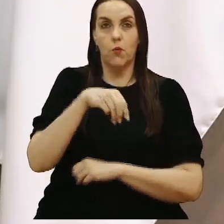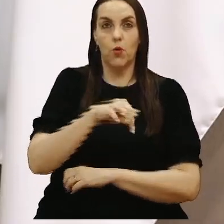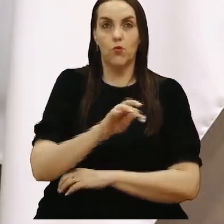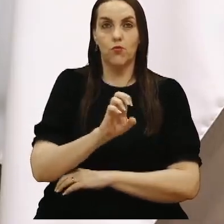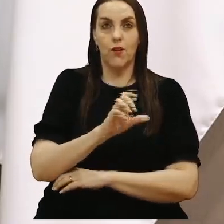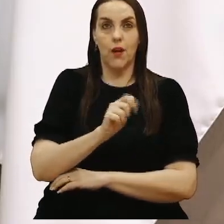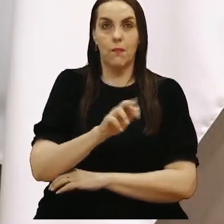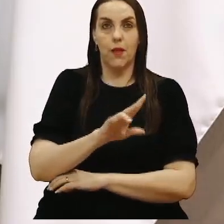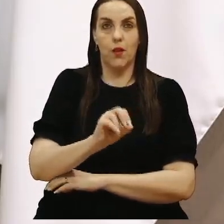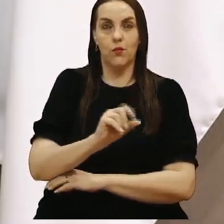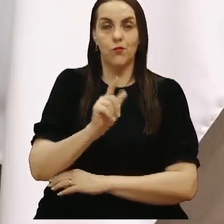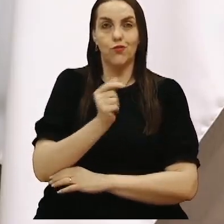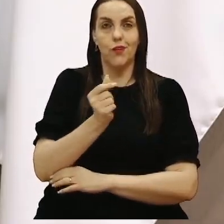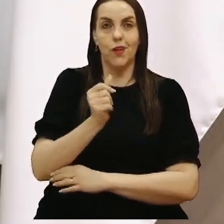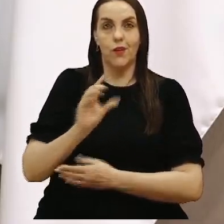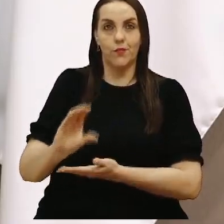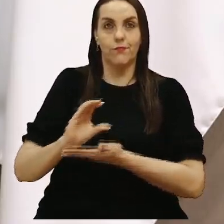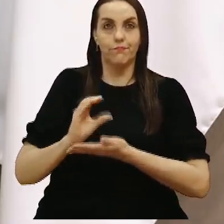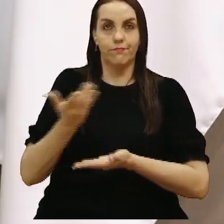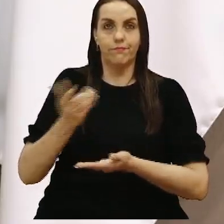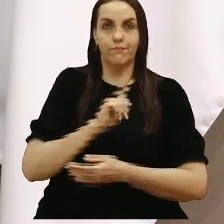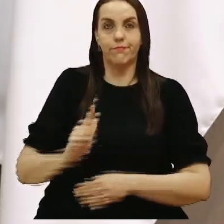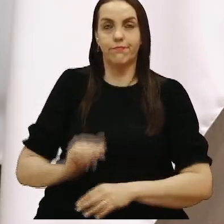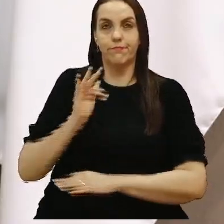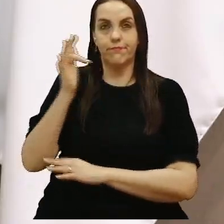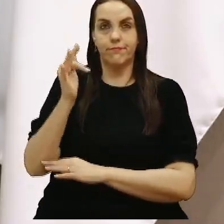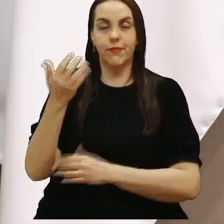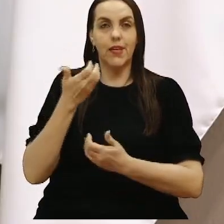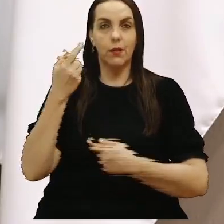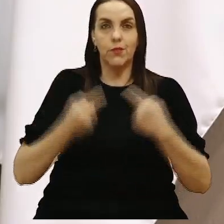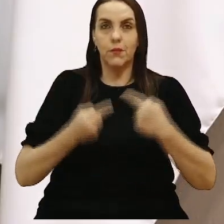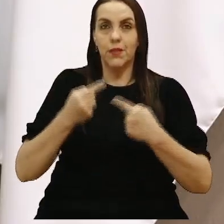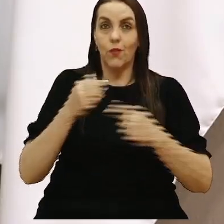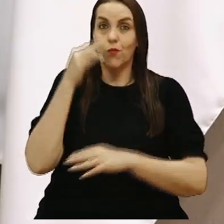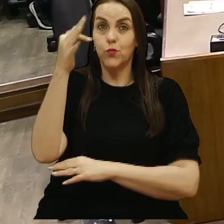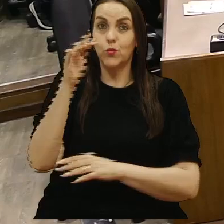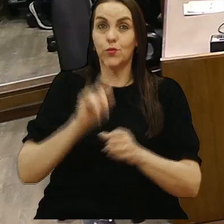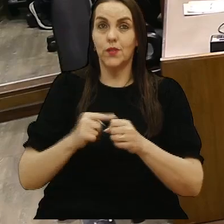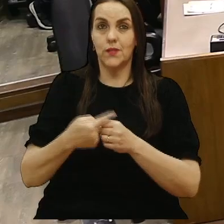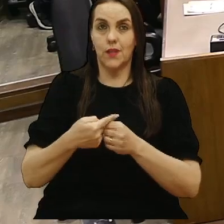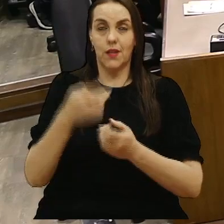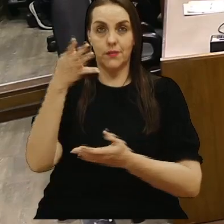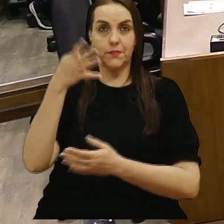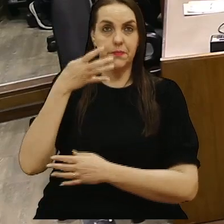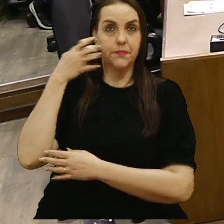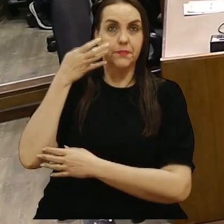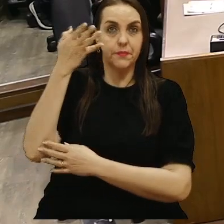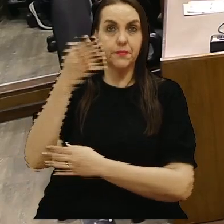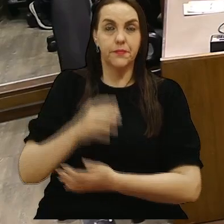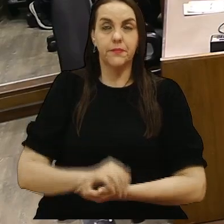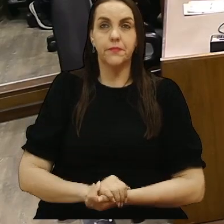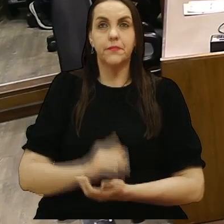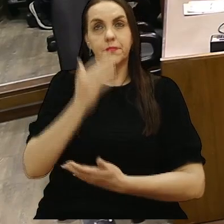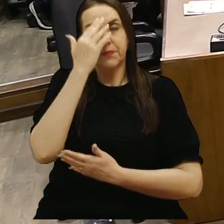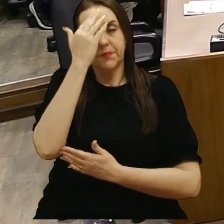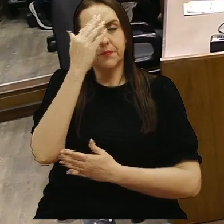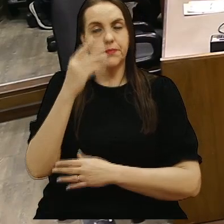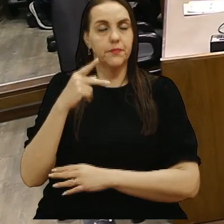queremos debater orçamento, queremos debater o futuro da nossa cidade. Sua parte, vereador José de Abreu. Obrigado,